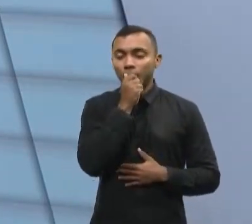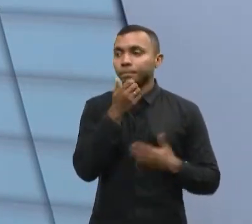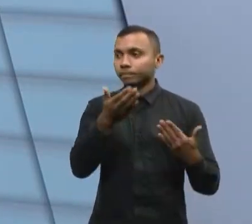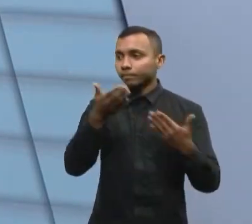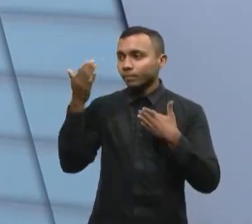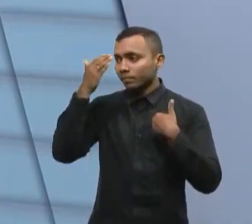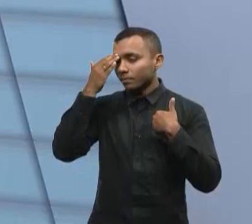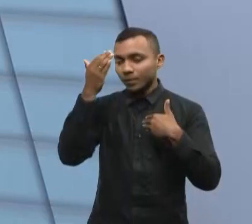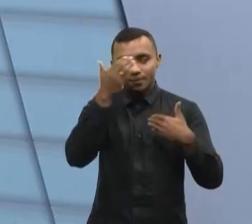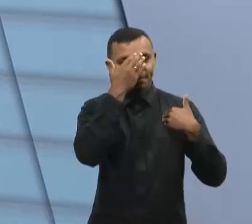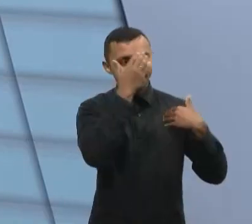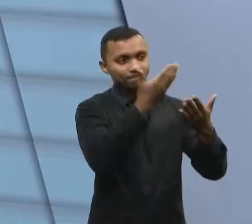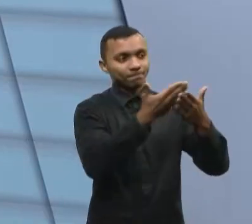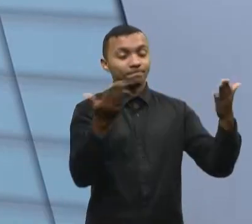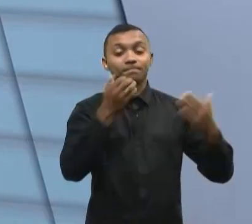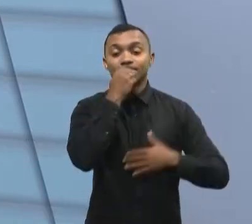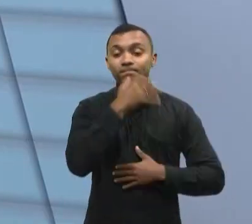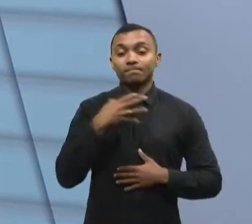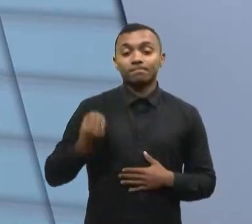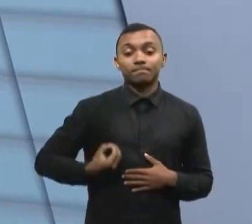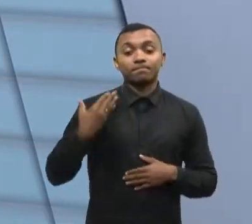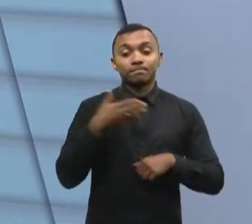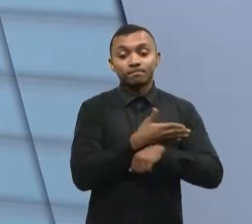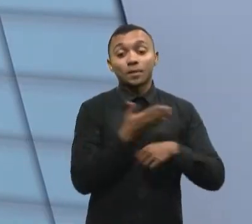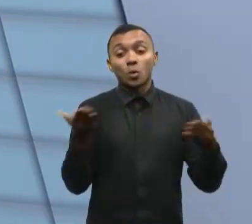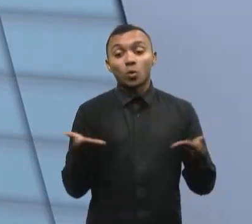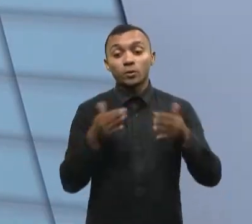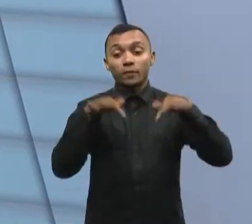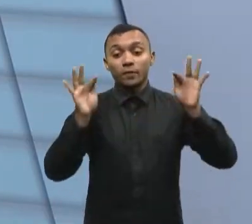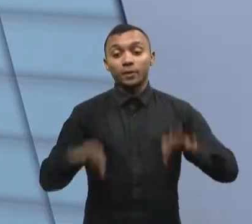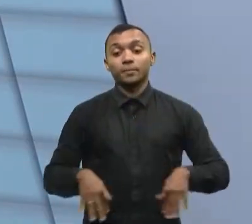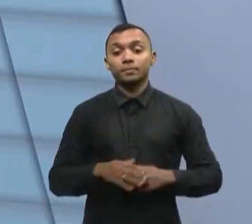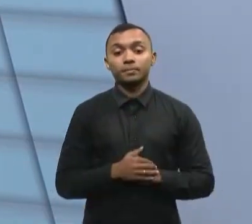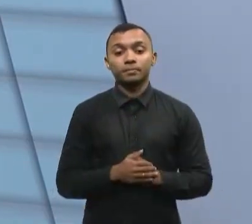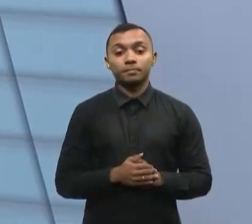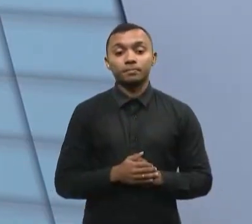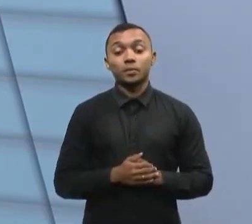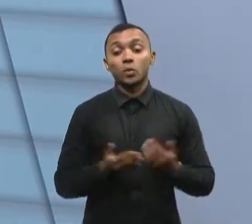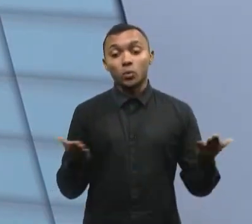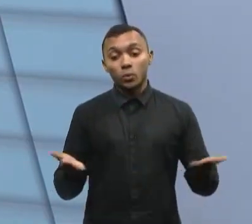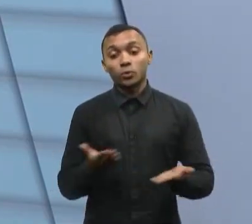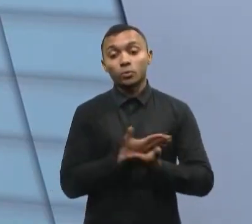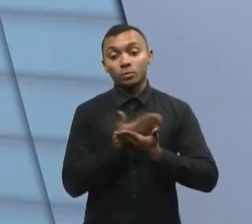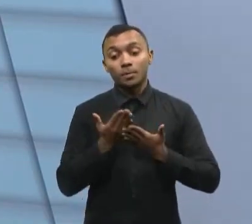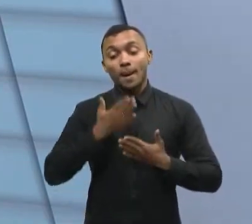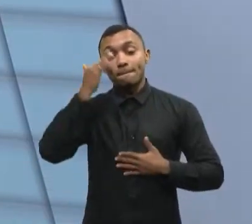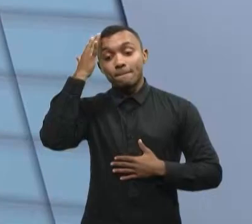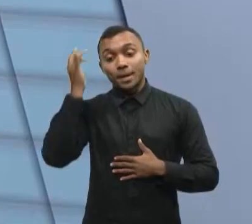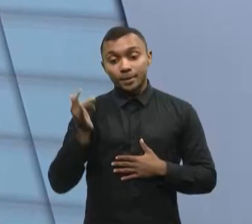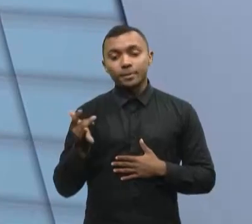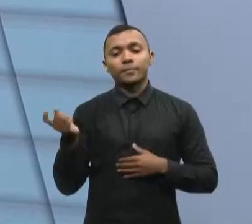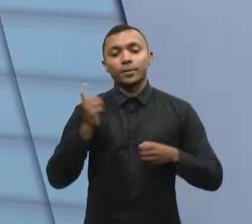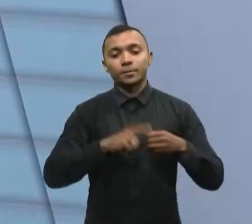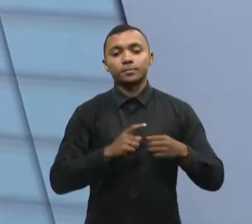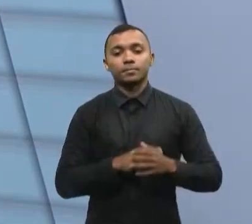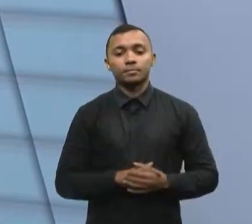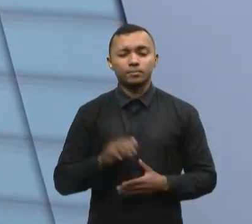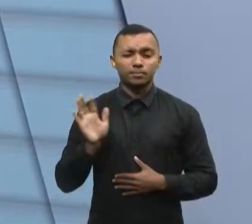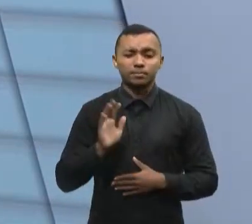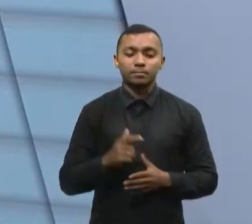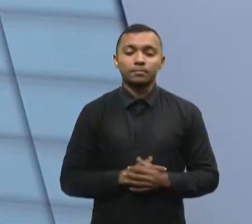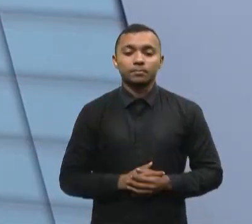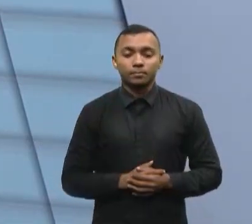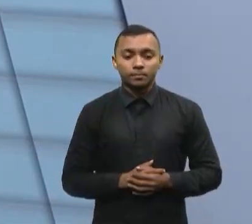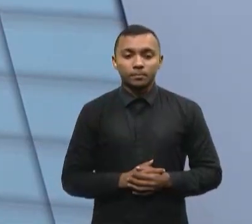E André, muito obrigado pela presença. O nosso programa fica por aqui, começando a nossa semana hoje. Amanhã a gente volta. Até lá.